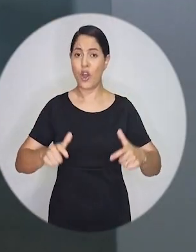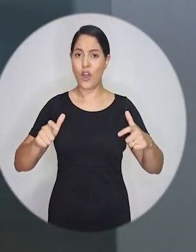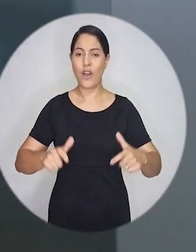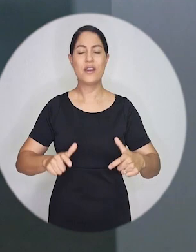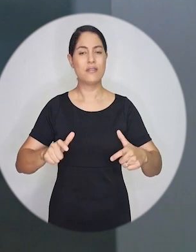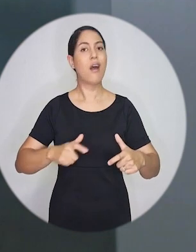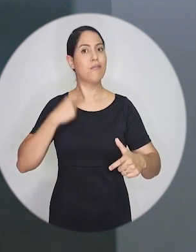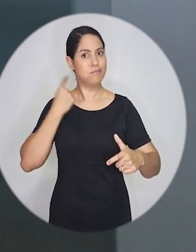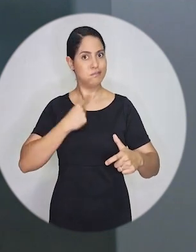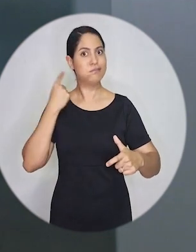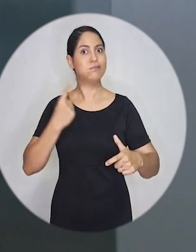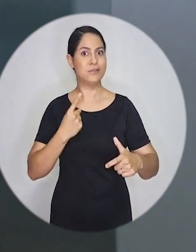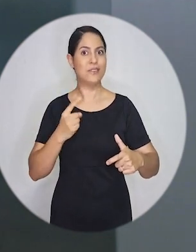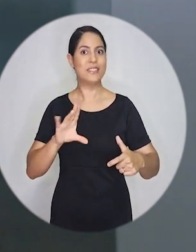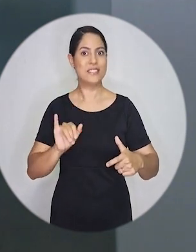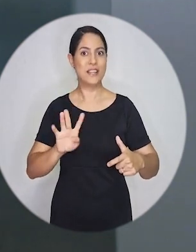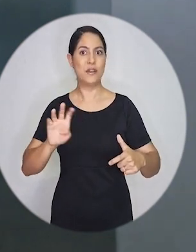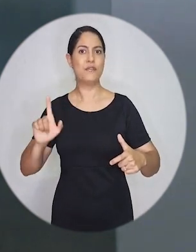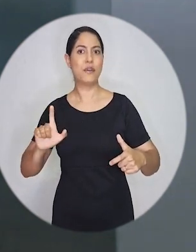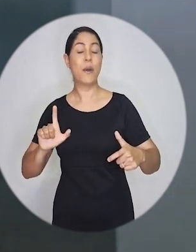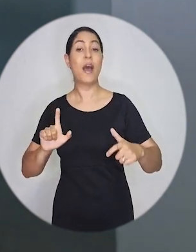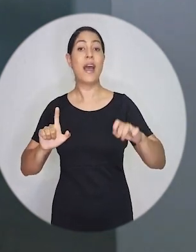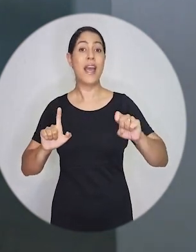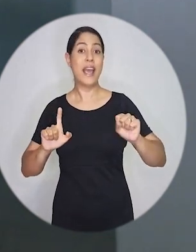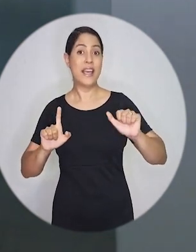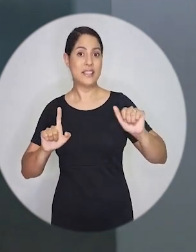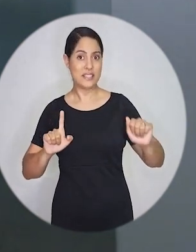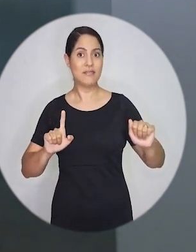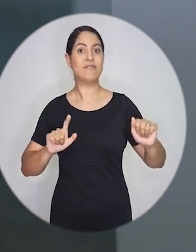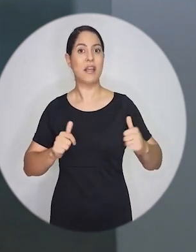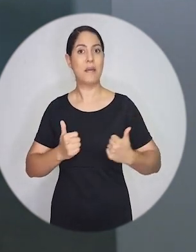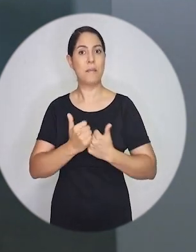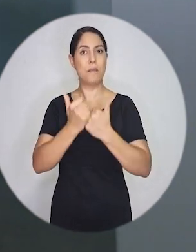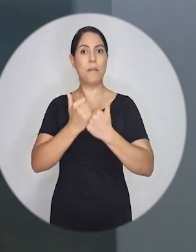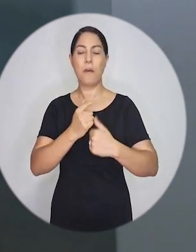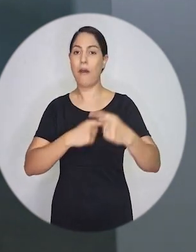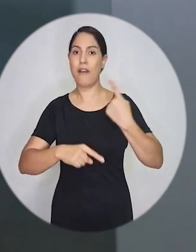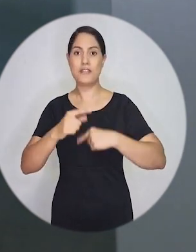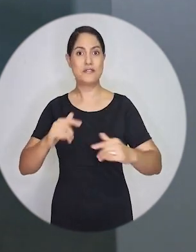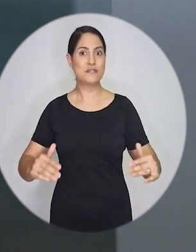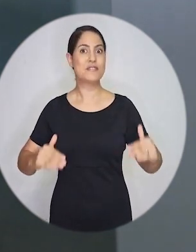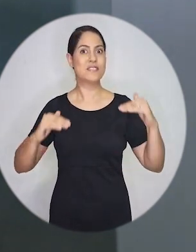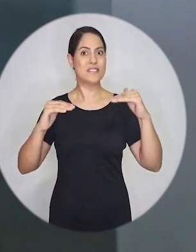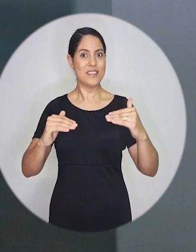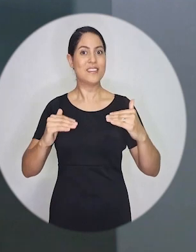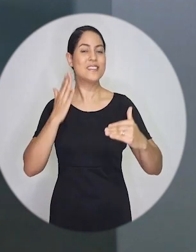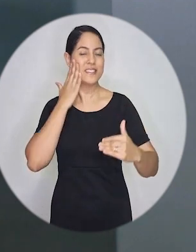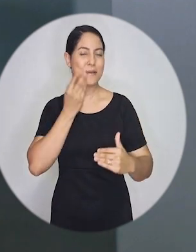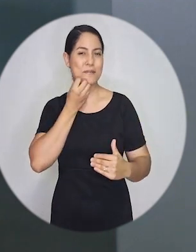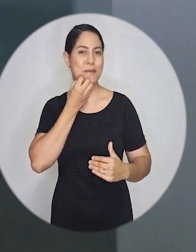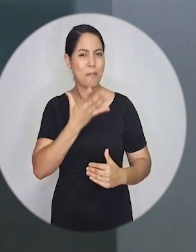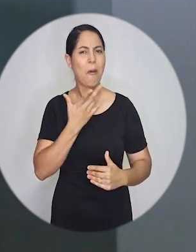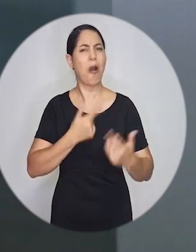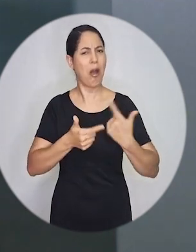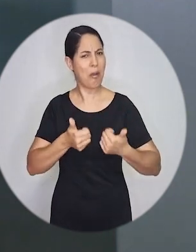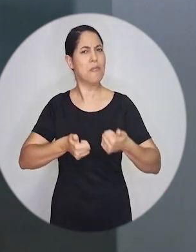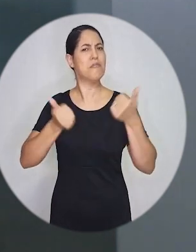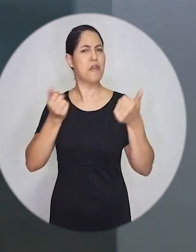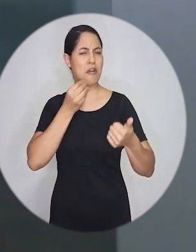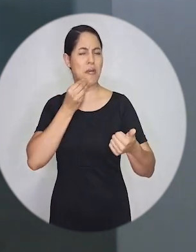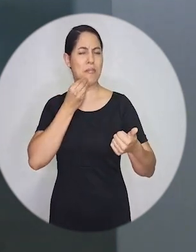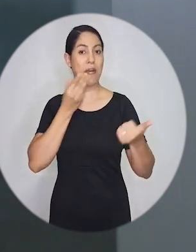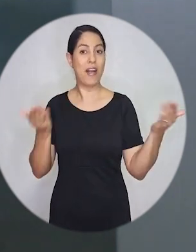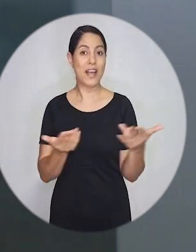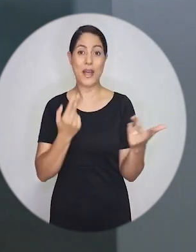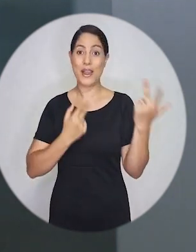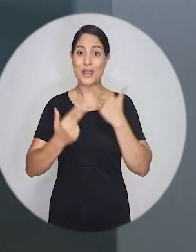de pós-graduação em Advocacia Civil, realizado pela Escola Superior de Advocacia Nacional, foi um grande sucesso. E o que é bom